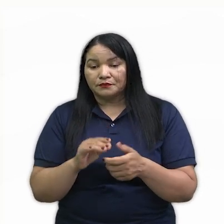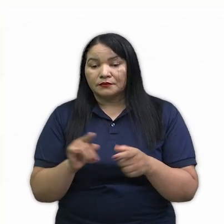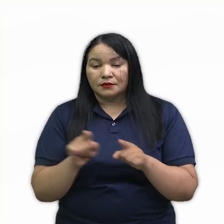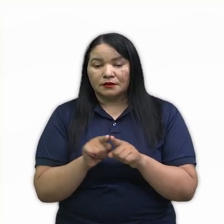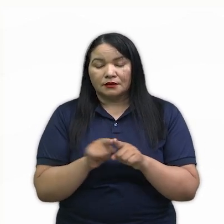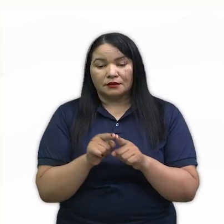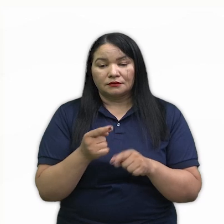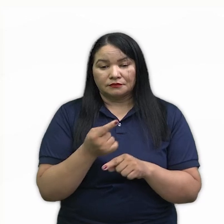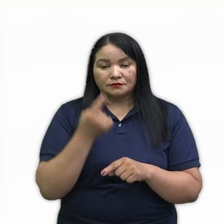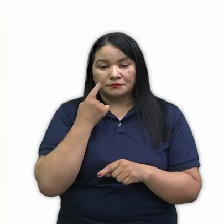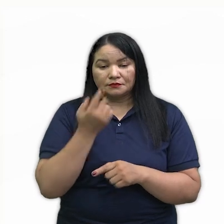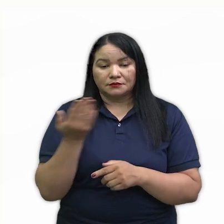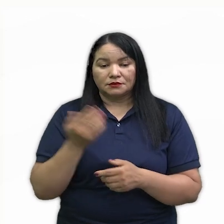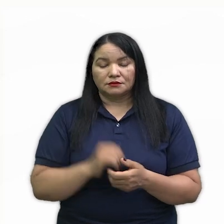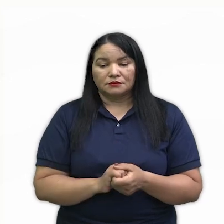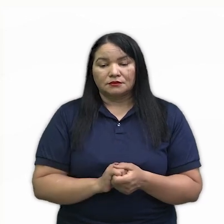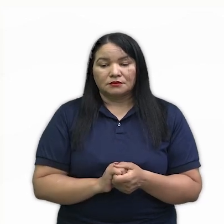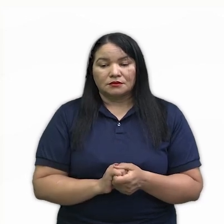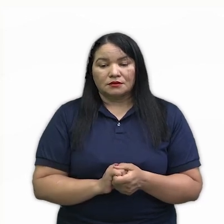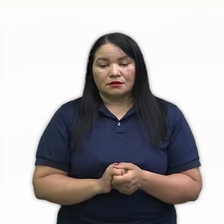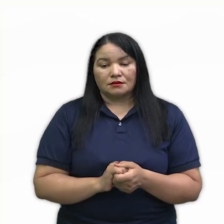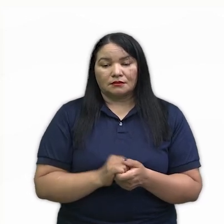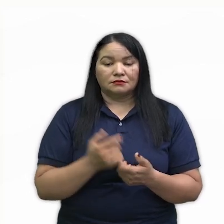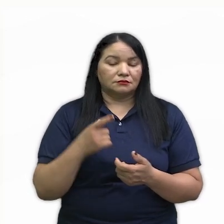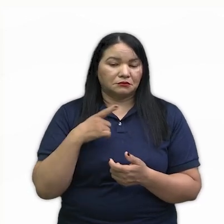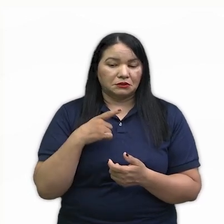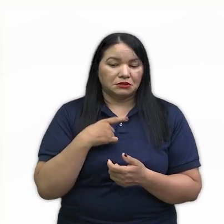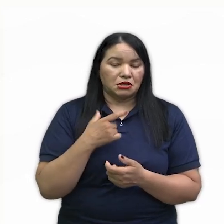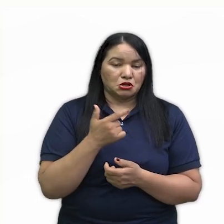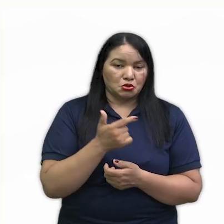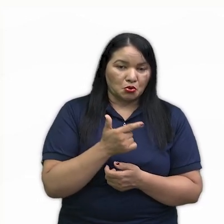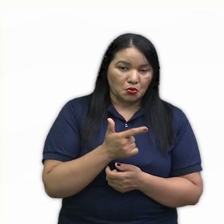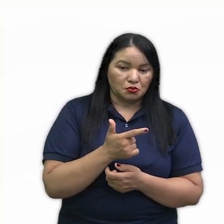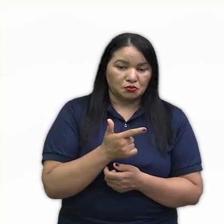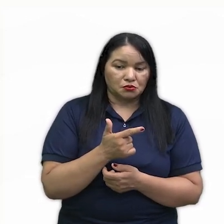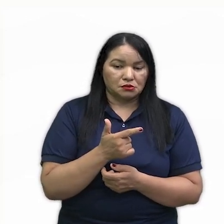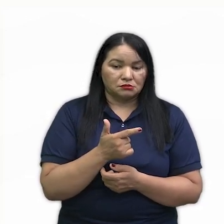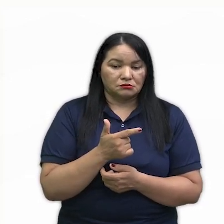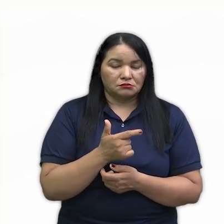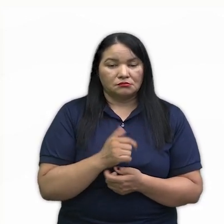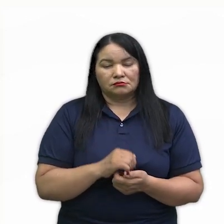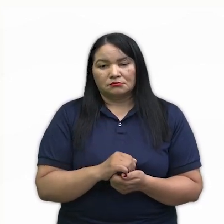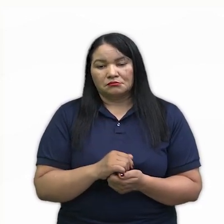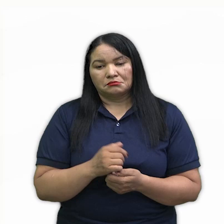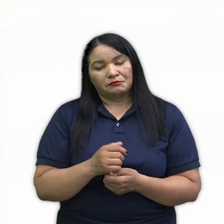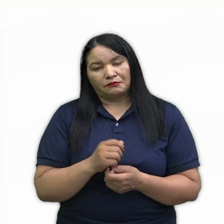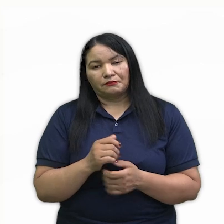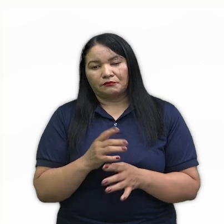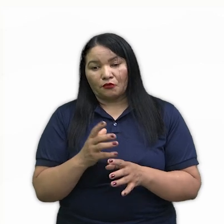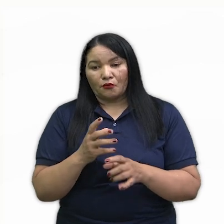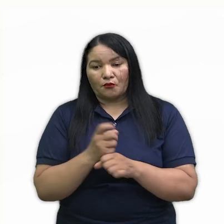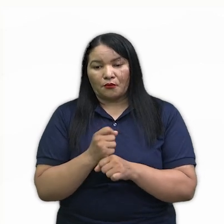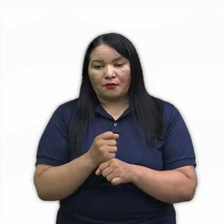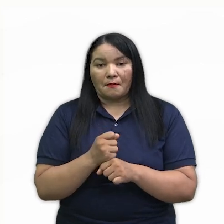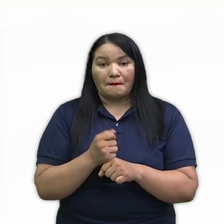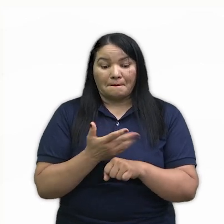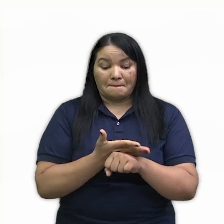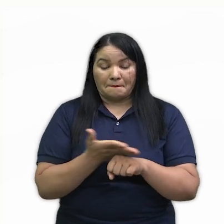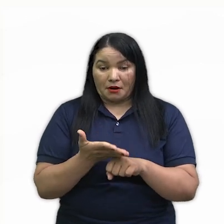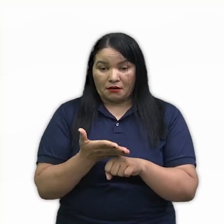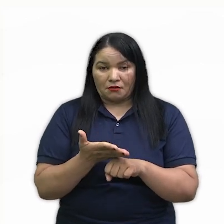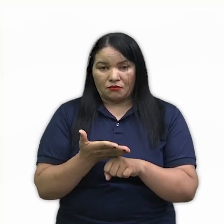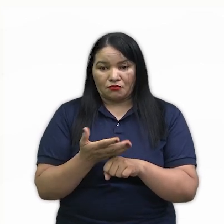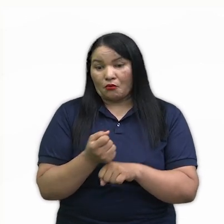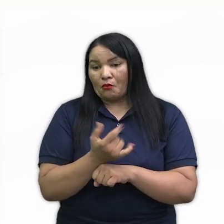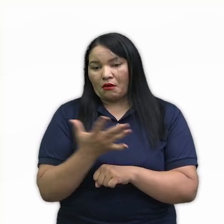a quarta figura terá 12 triângulos pretos. Vamos contar os triângulos brancos,